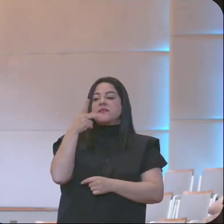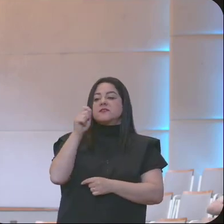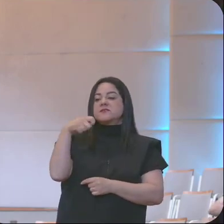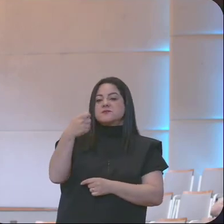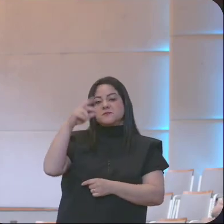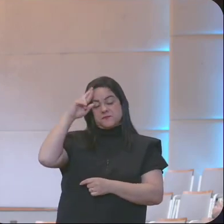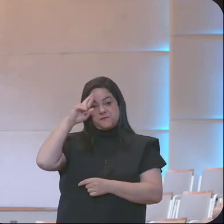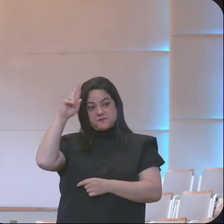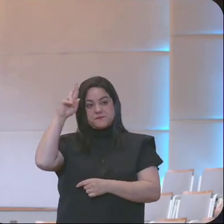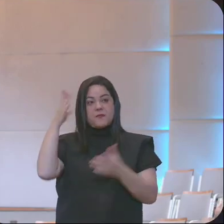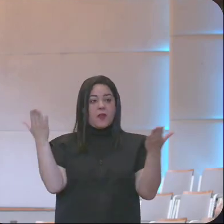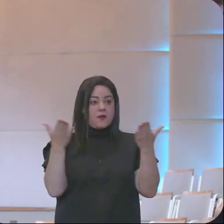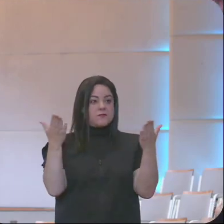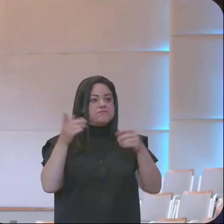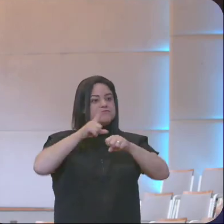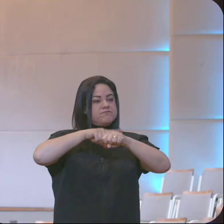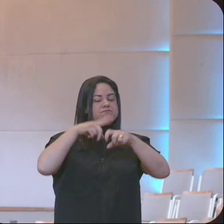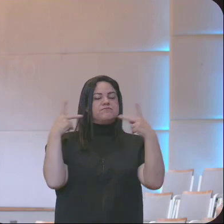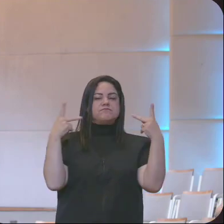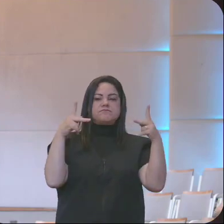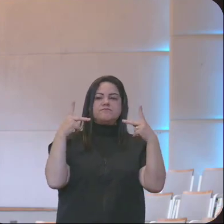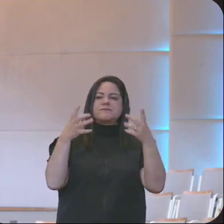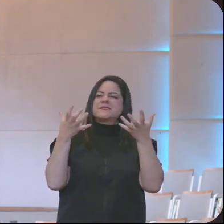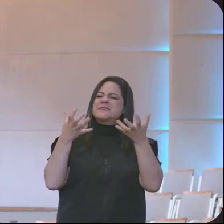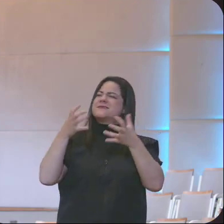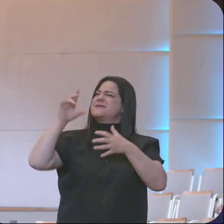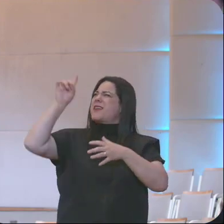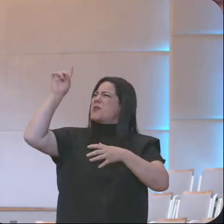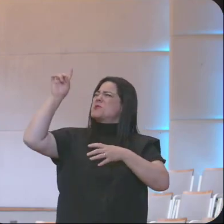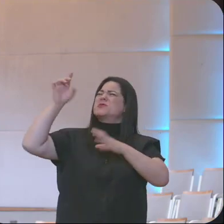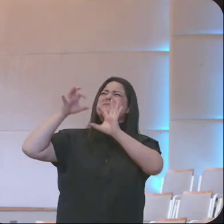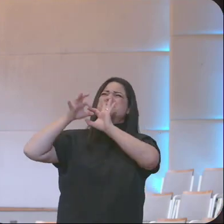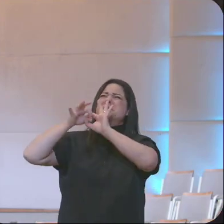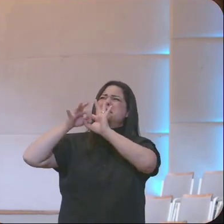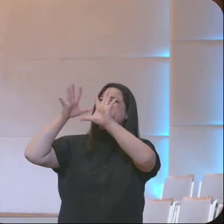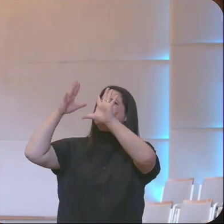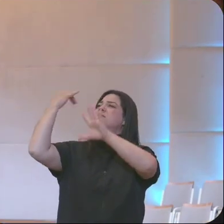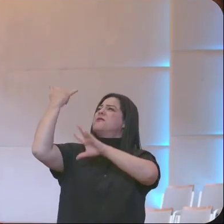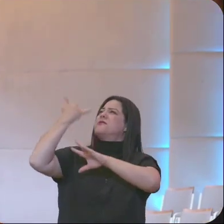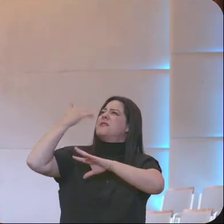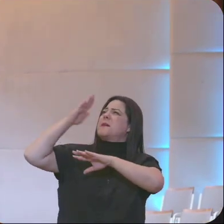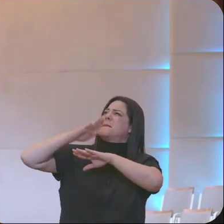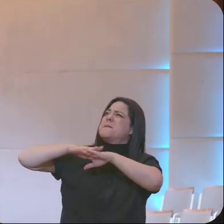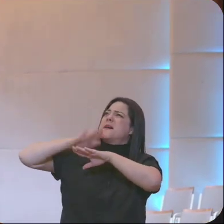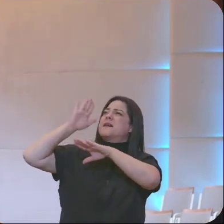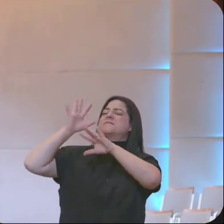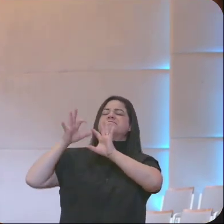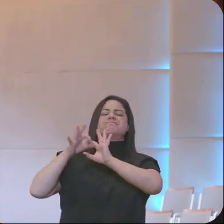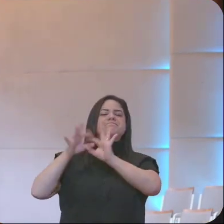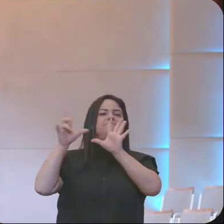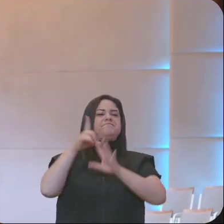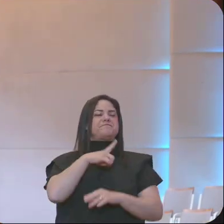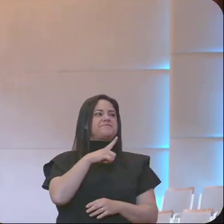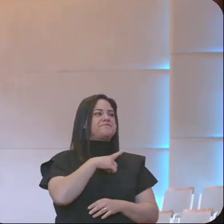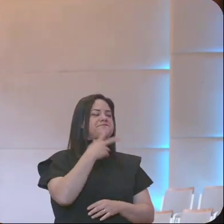da palavra, a gente quer que Ele fale ainda mais, que Ele ministre ainda mais nos nossos corações. Pai querido, obrigado,